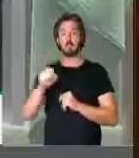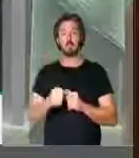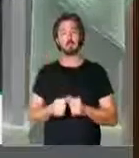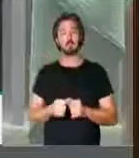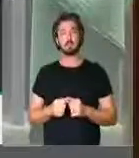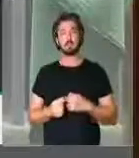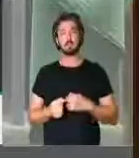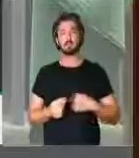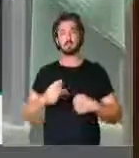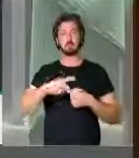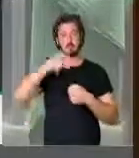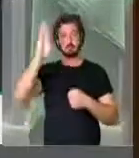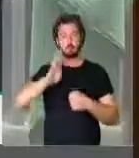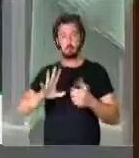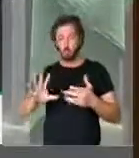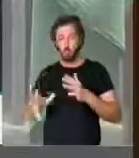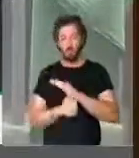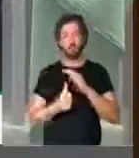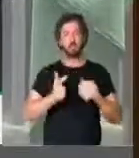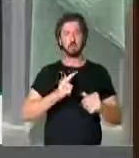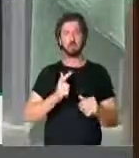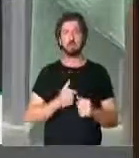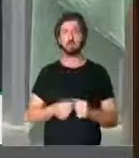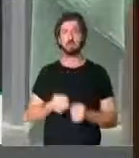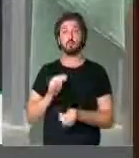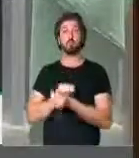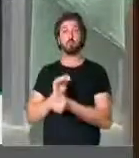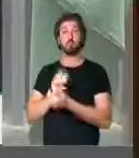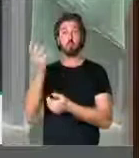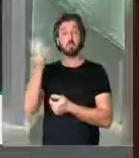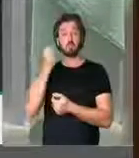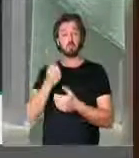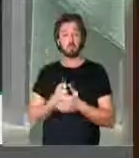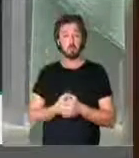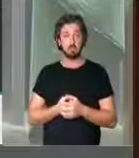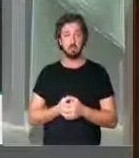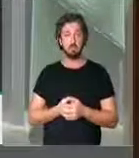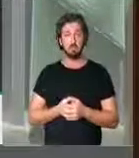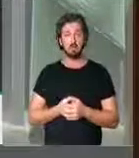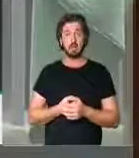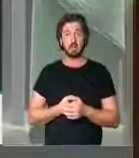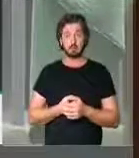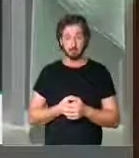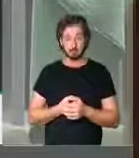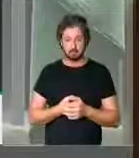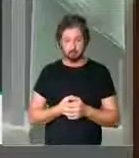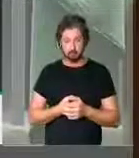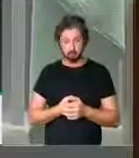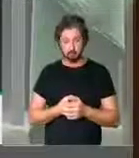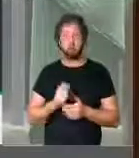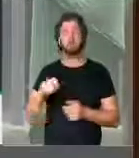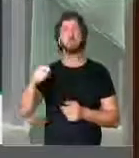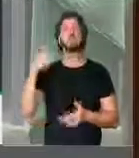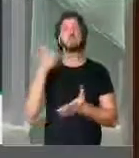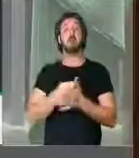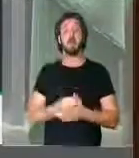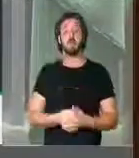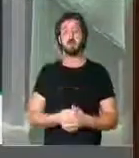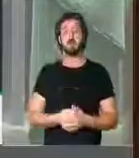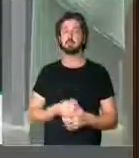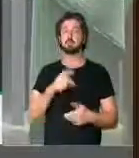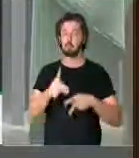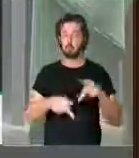o saque da Petrobras, o saque dos fundos de pensão. E quem vai pagar essa conta somos